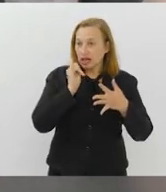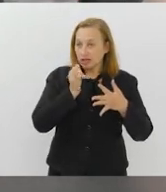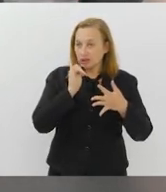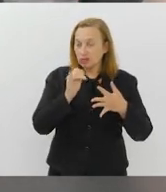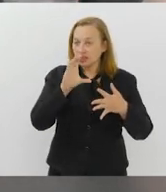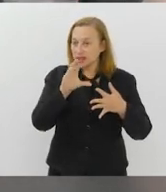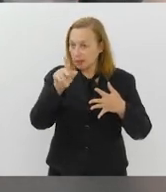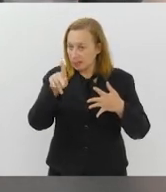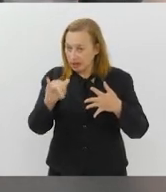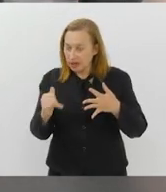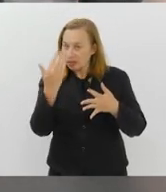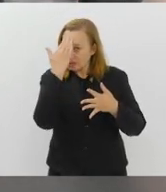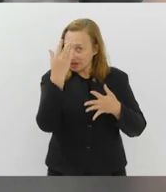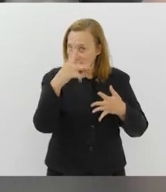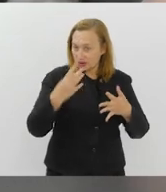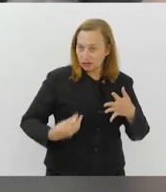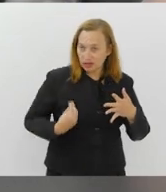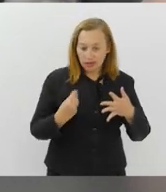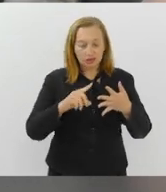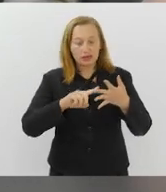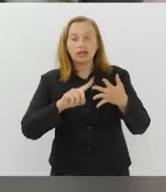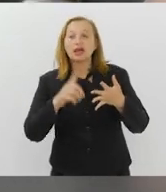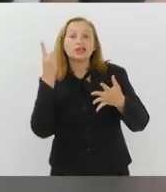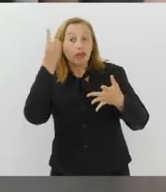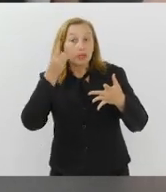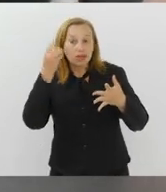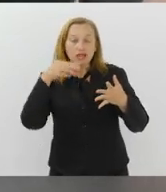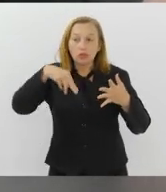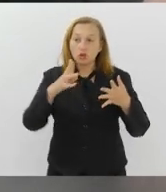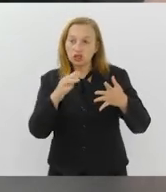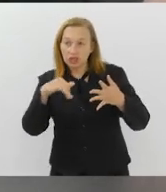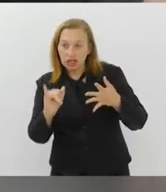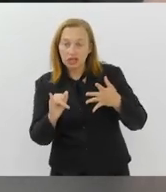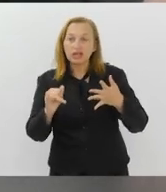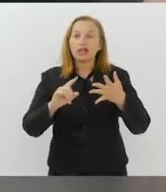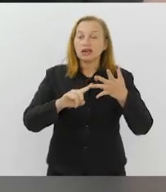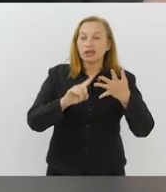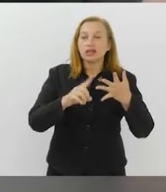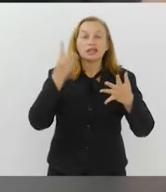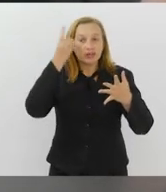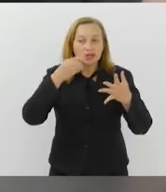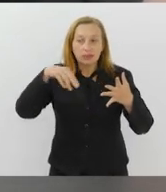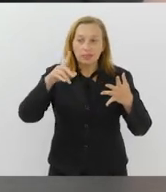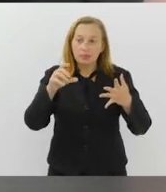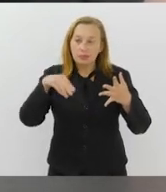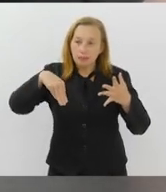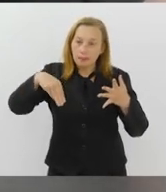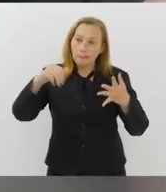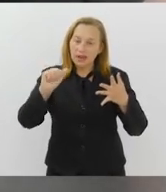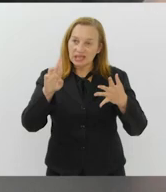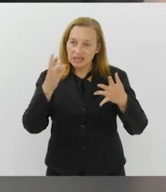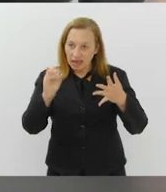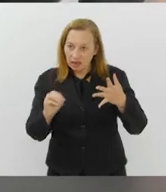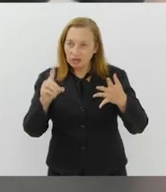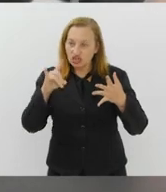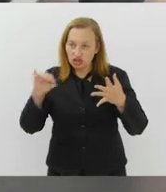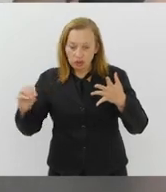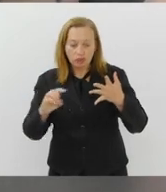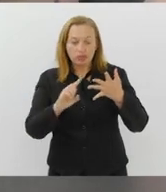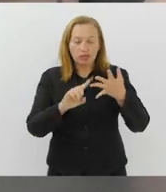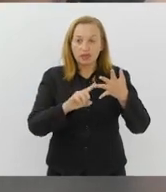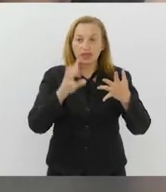CPI, obrigado pela presença. Deputado Munir Neto, deputado Marcelo Dino, deputado Tandi Vieira, deputado Carlinhos